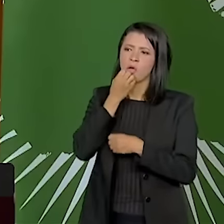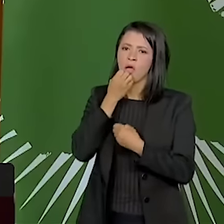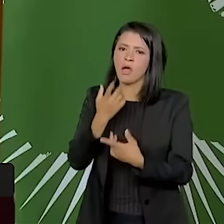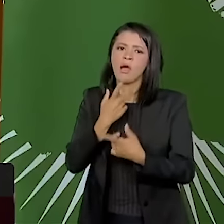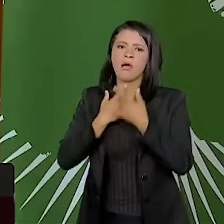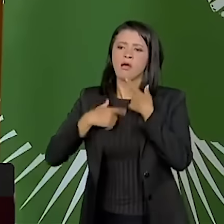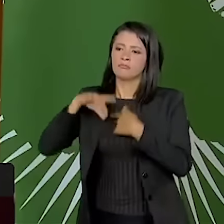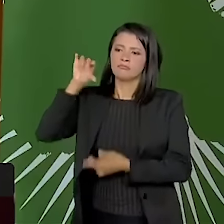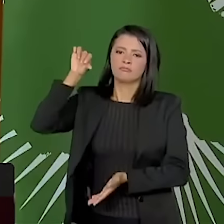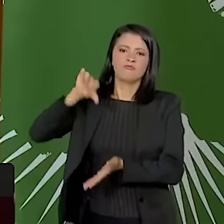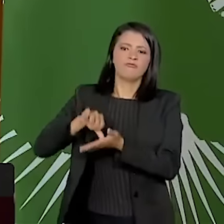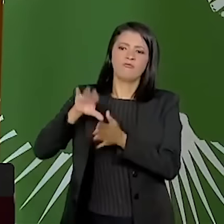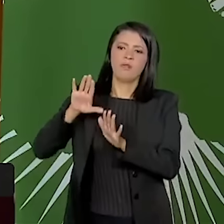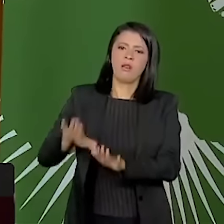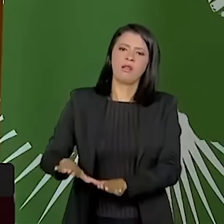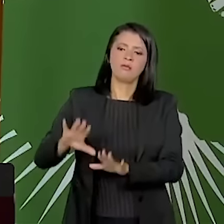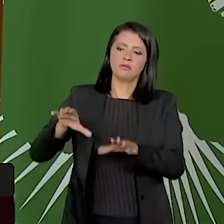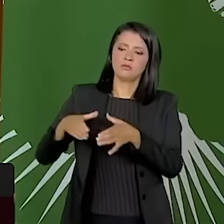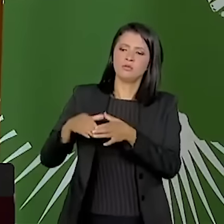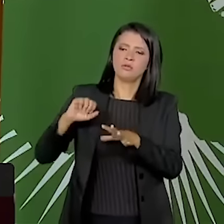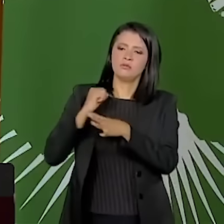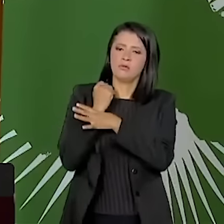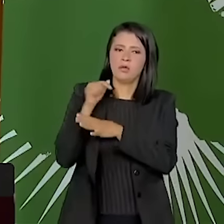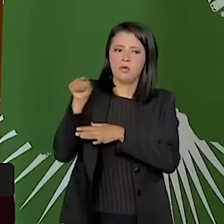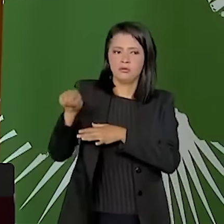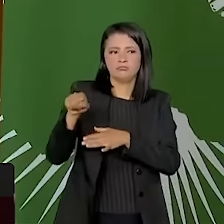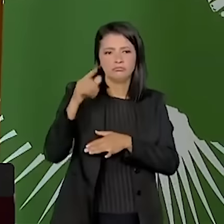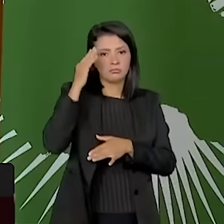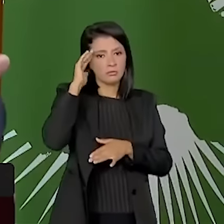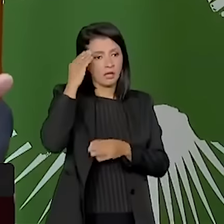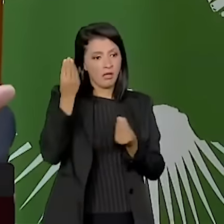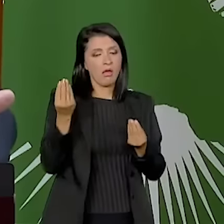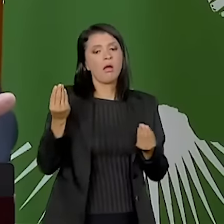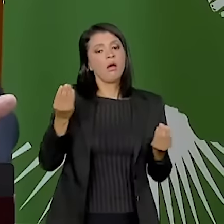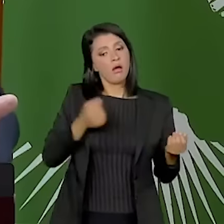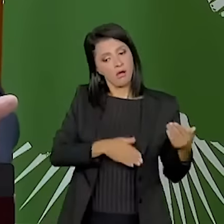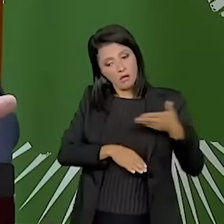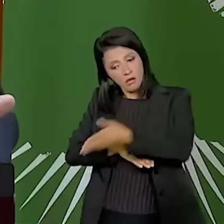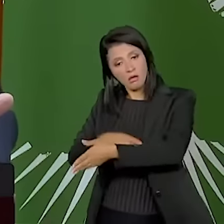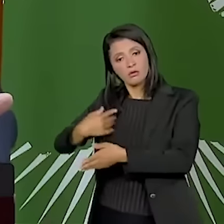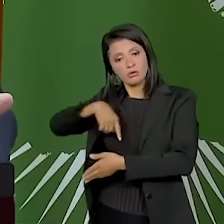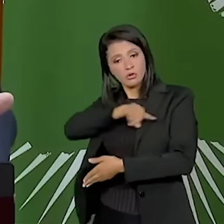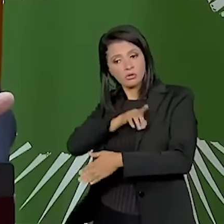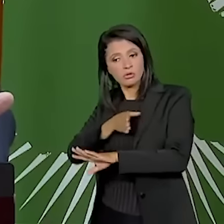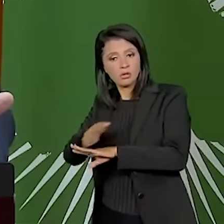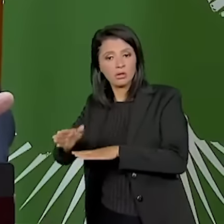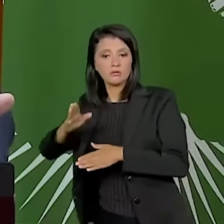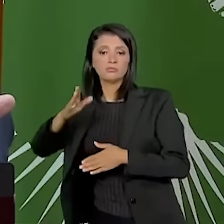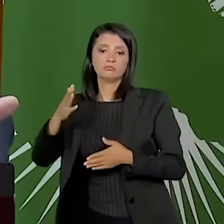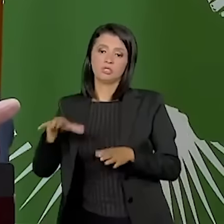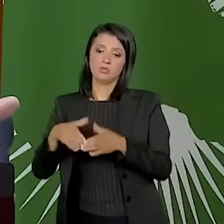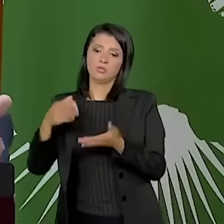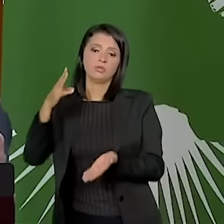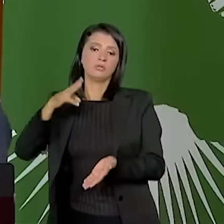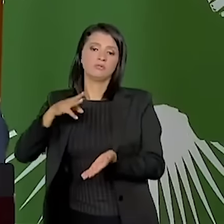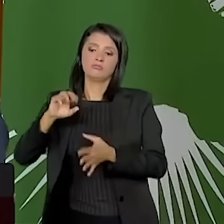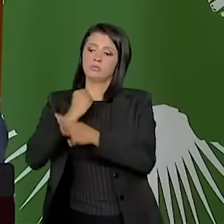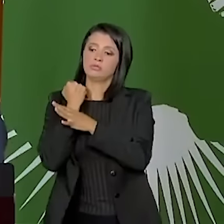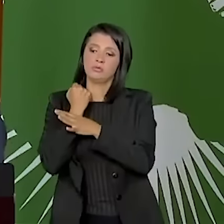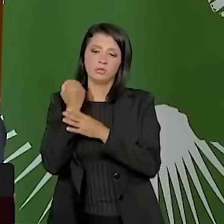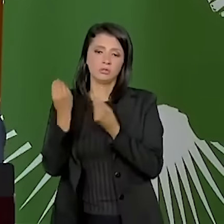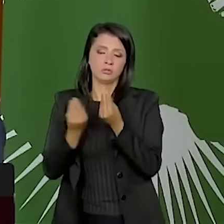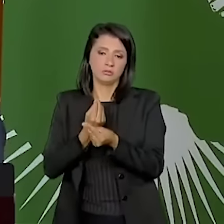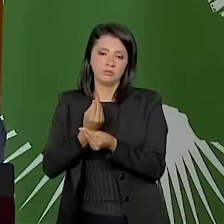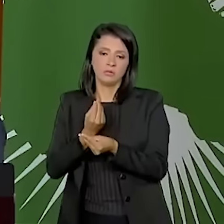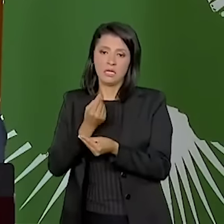fixo hoje no Conselho de Segurança entender que é hora da gente entrar no Conselho de Segurança. Quem está não quer que